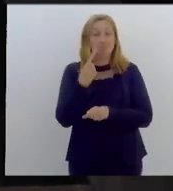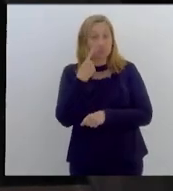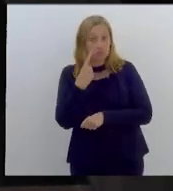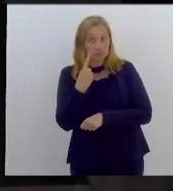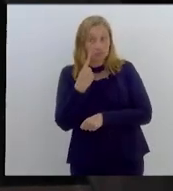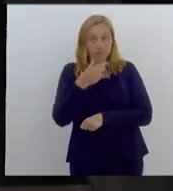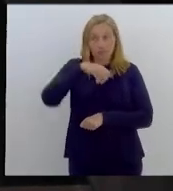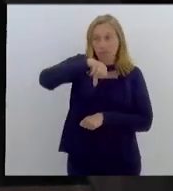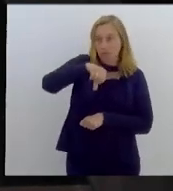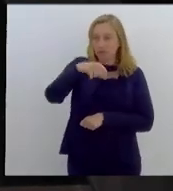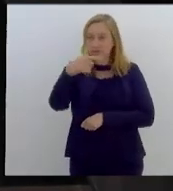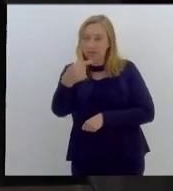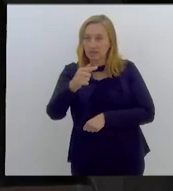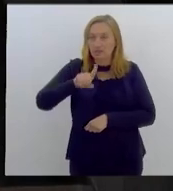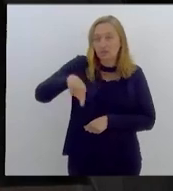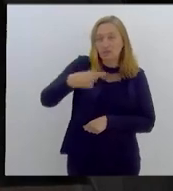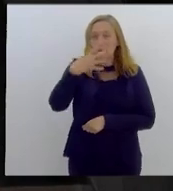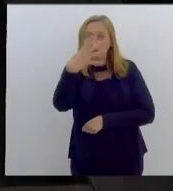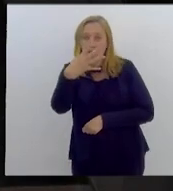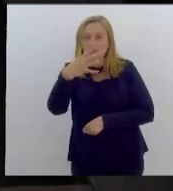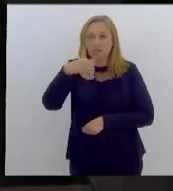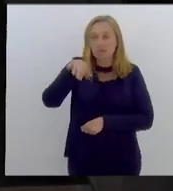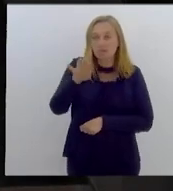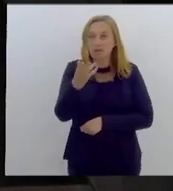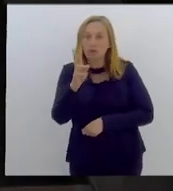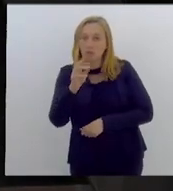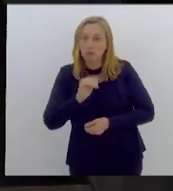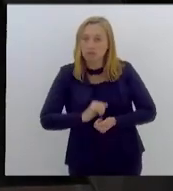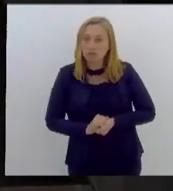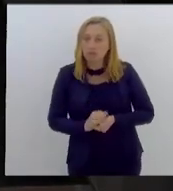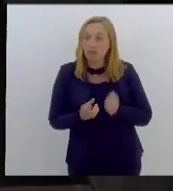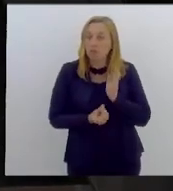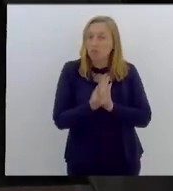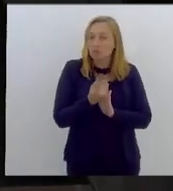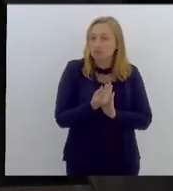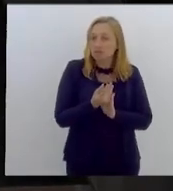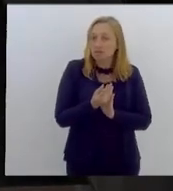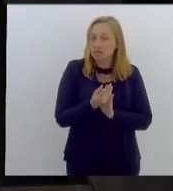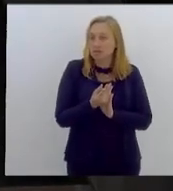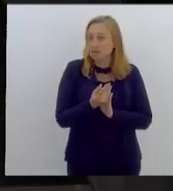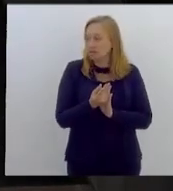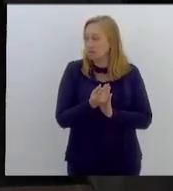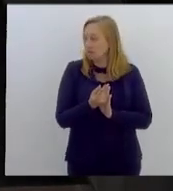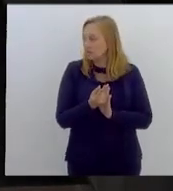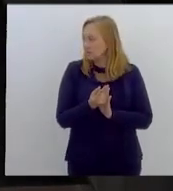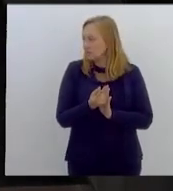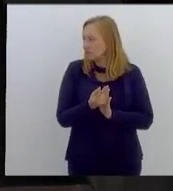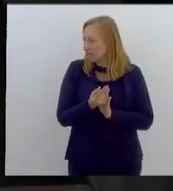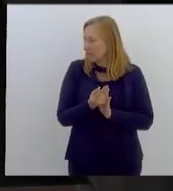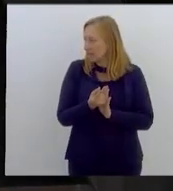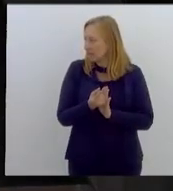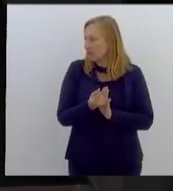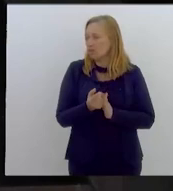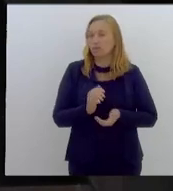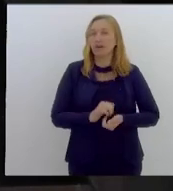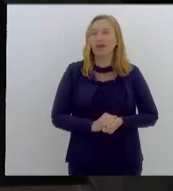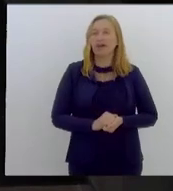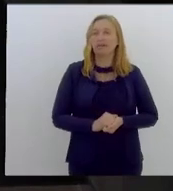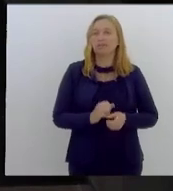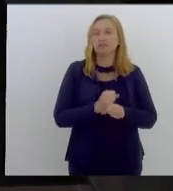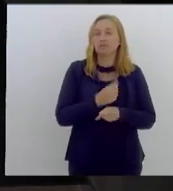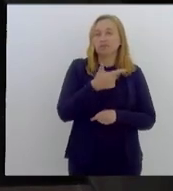previsto 97,4 bilhões para o orçamento no exercício de 2023